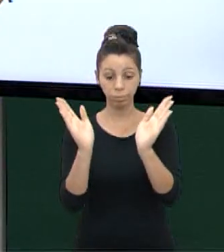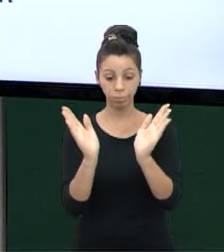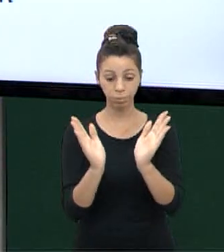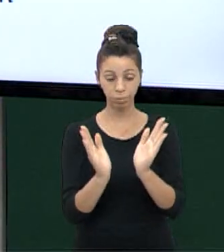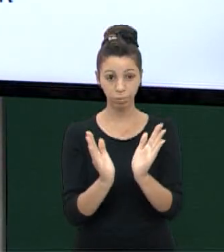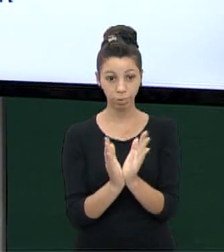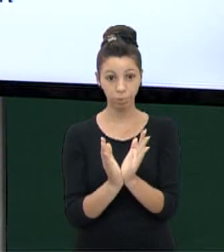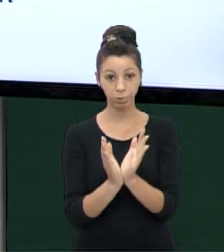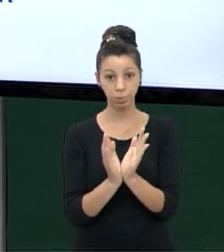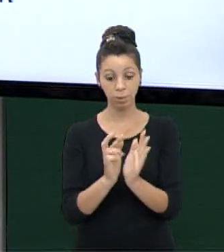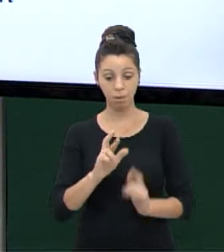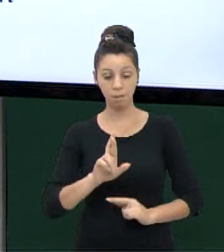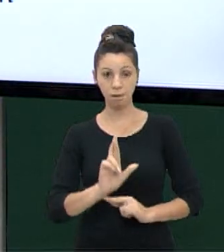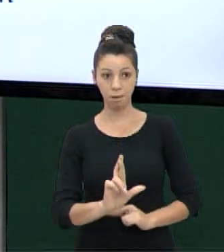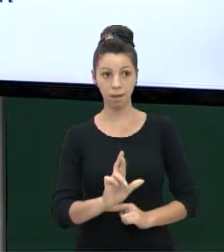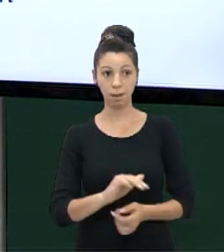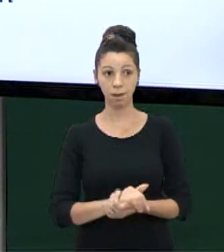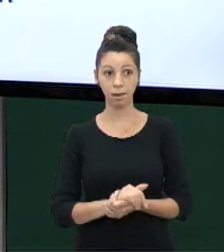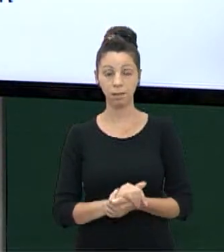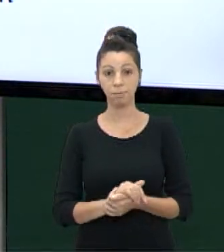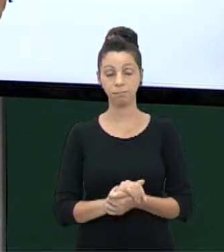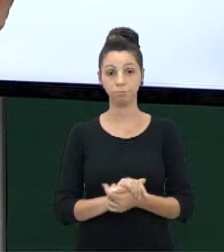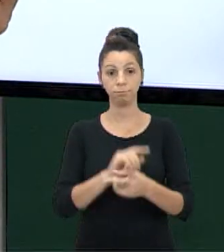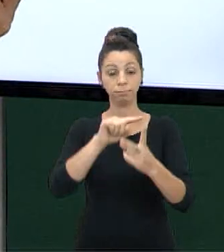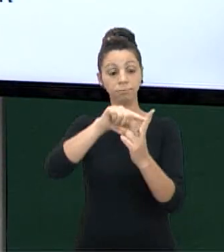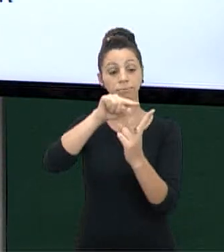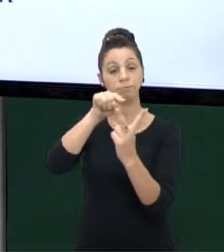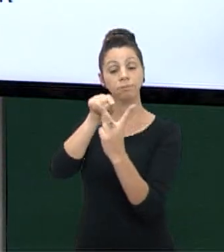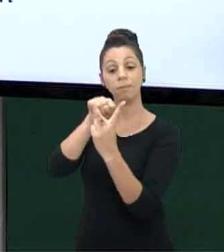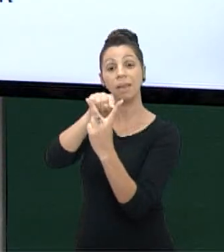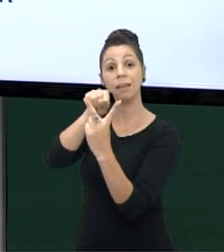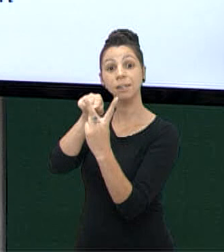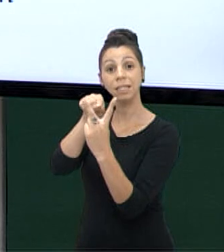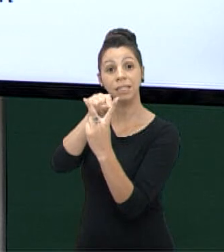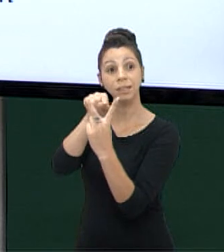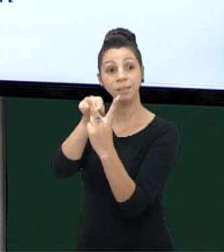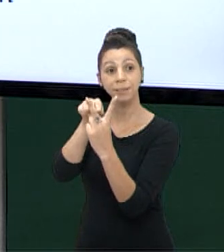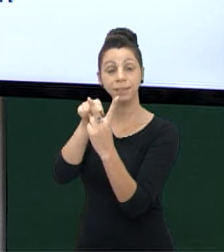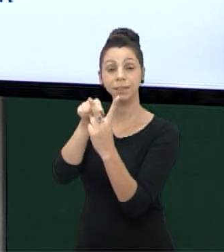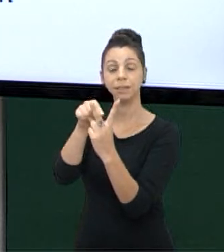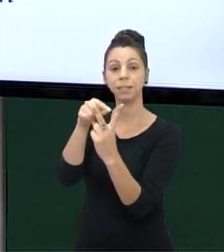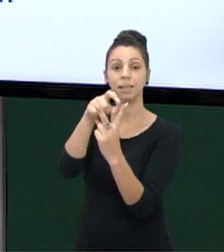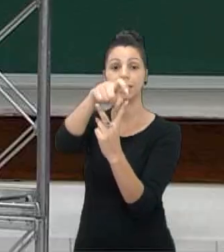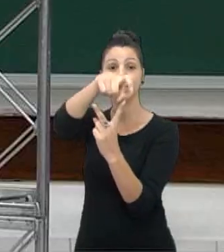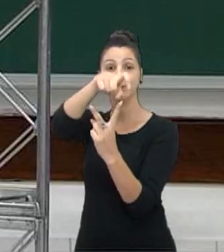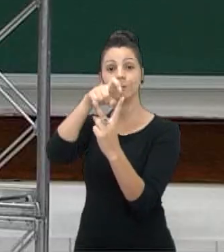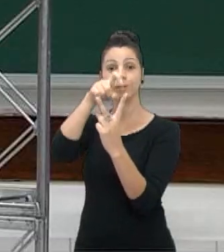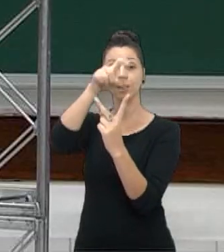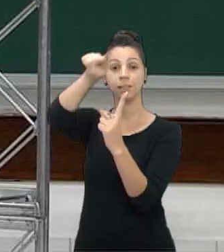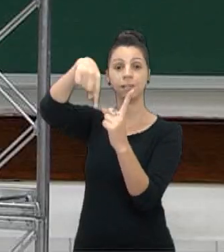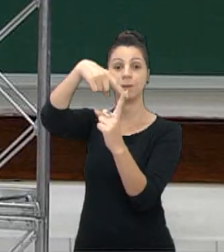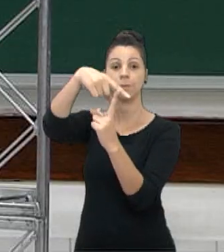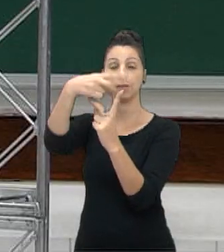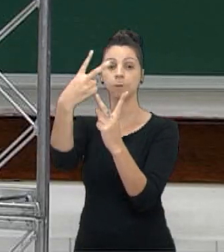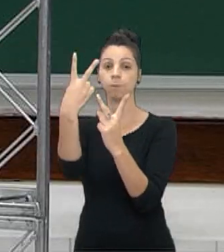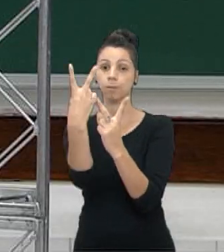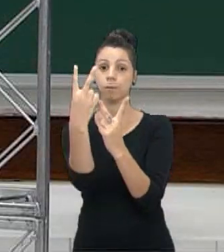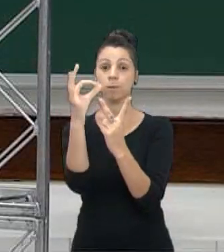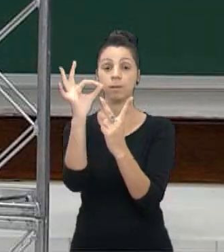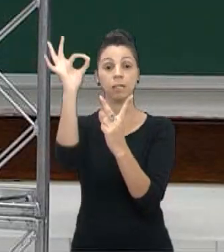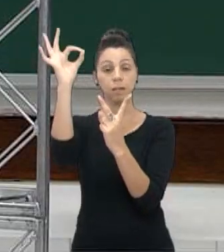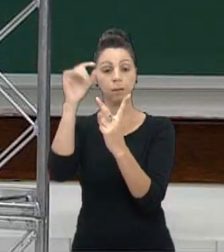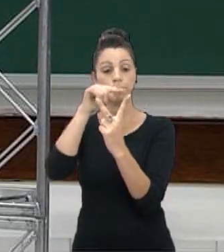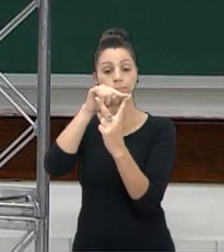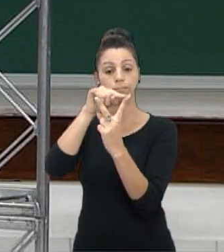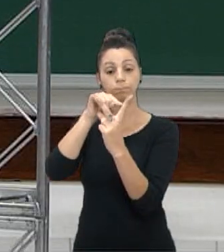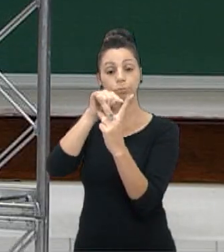R. É x mais 2 graus. Então, nós precisamos resolver isso, tá bom?